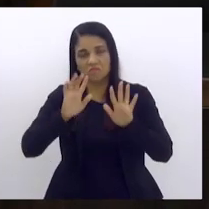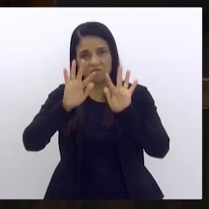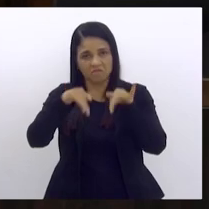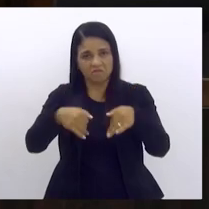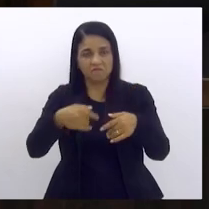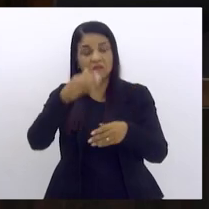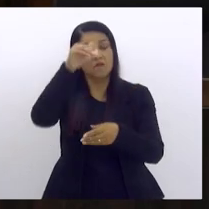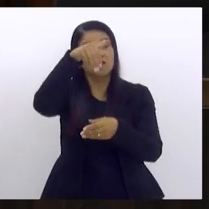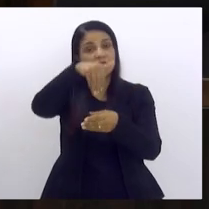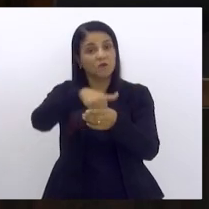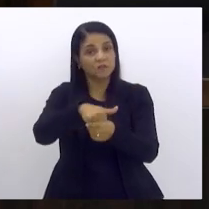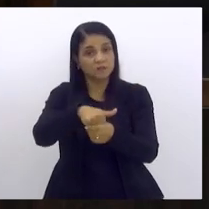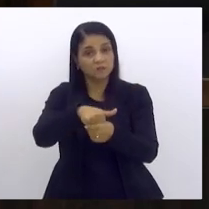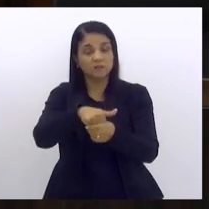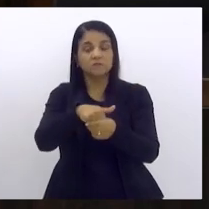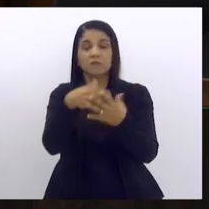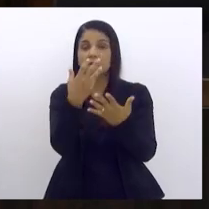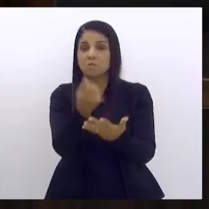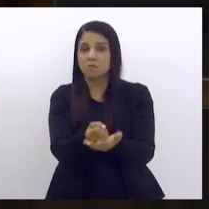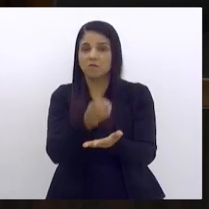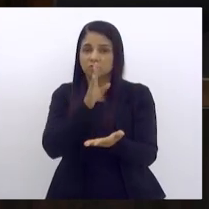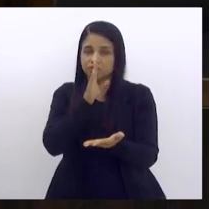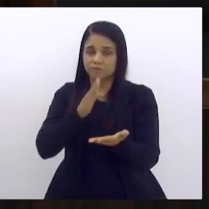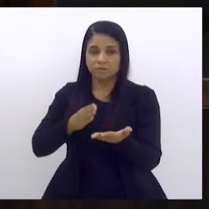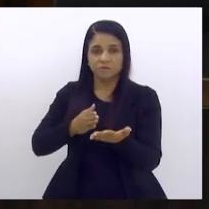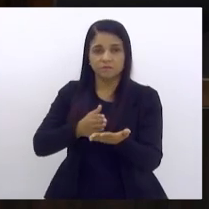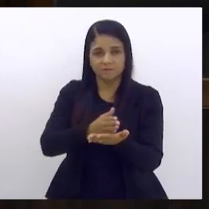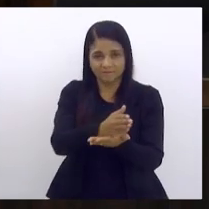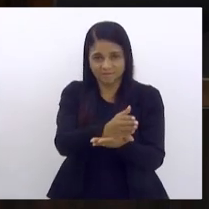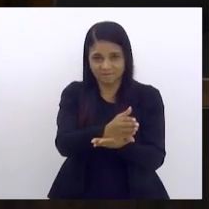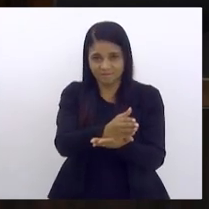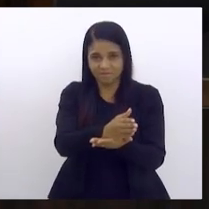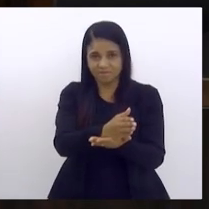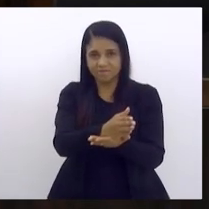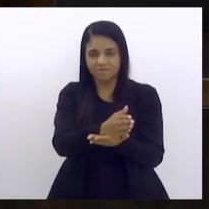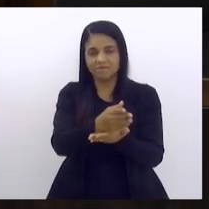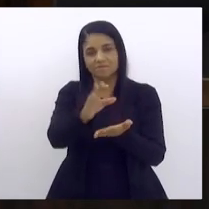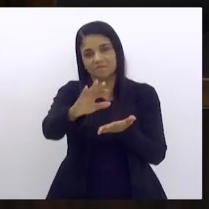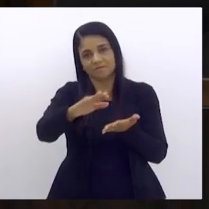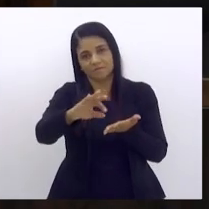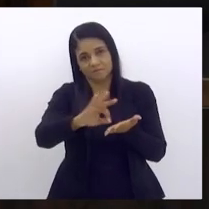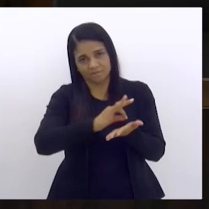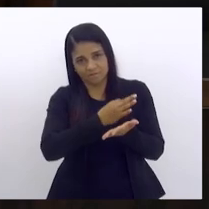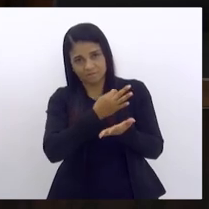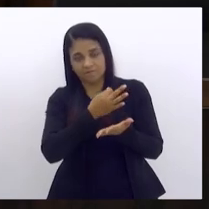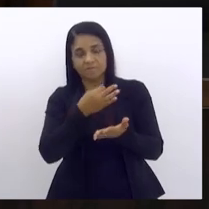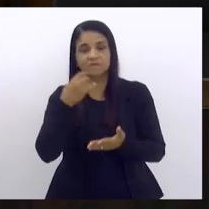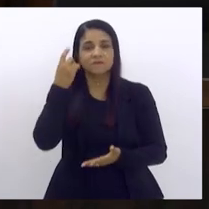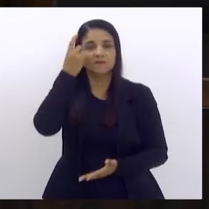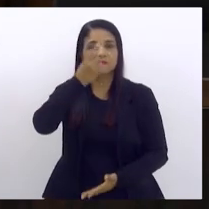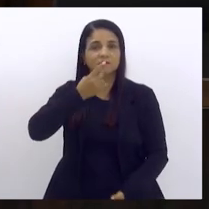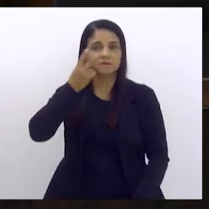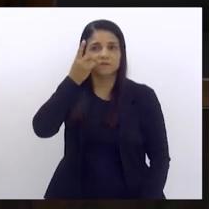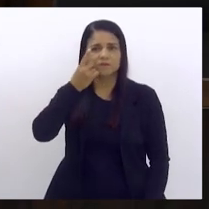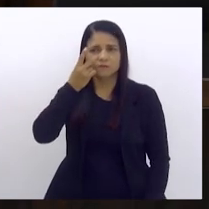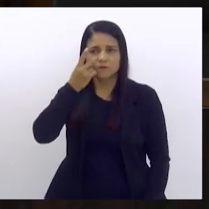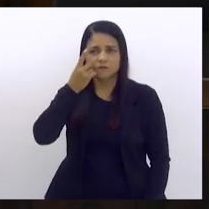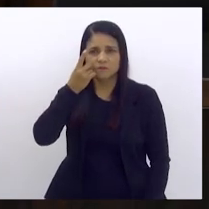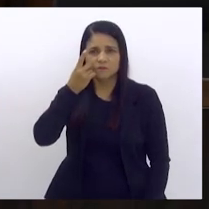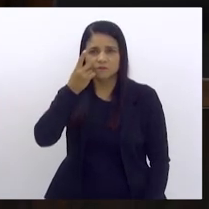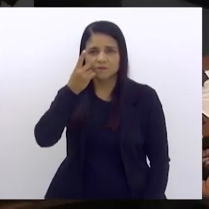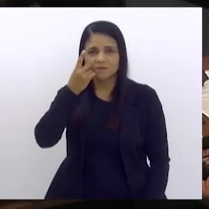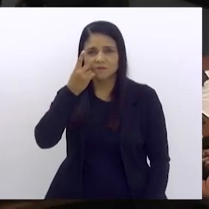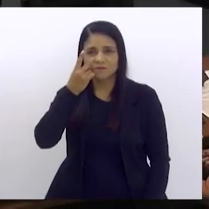em votação. Senhores que aprovam, permaneçam como estão. Aprovado, vai autógrafo. Deputado...